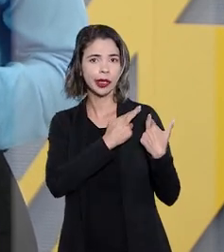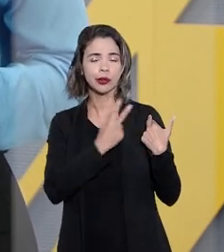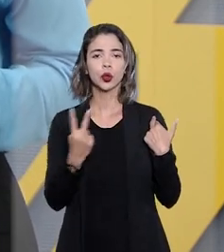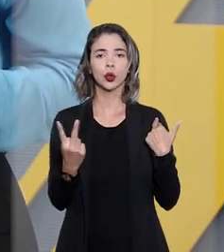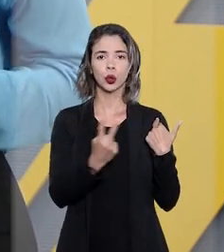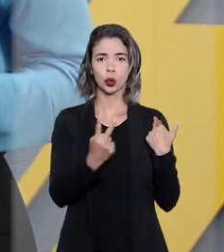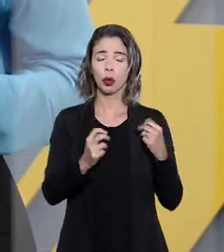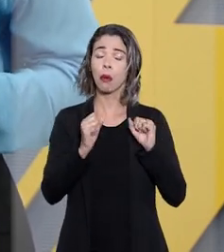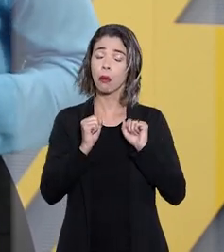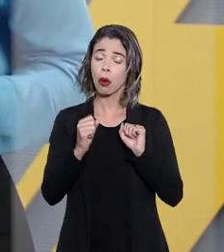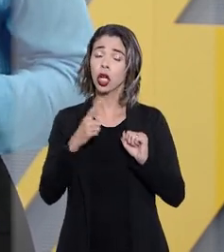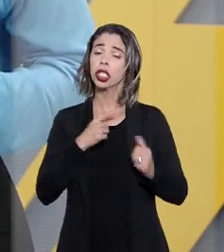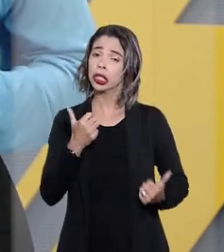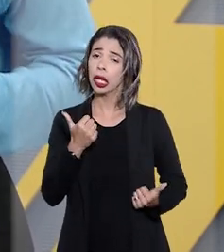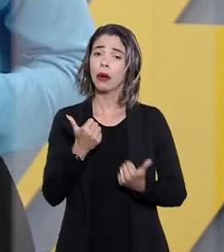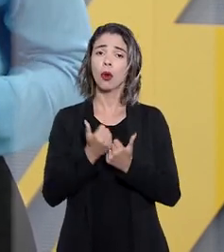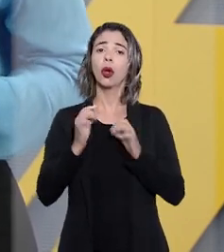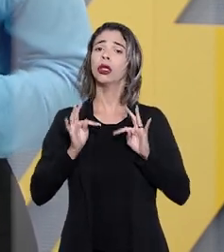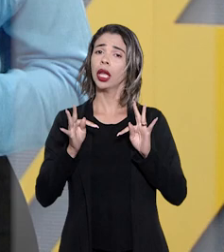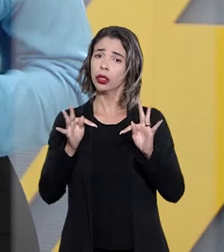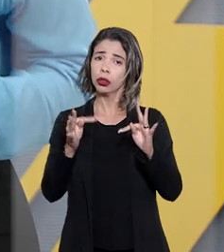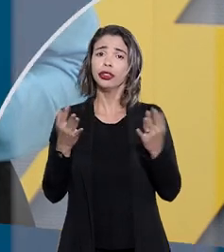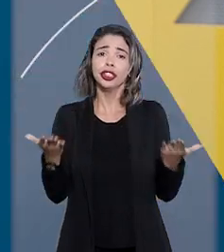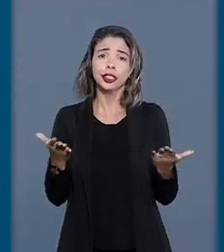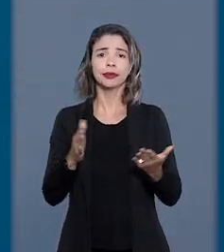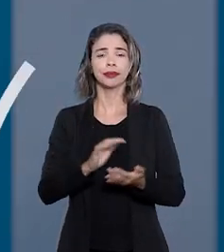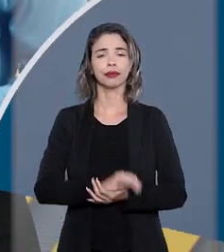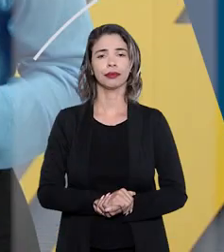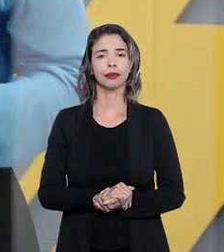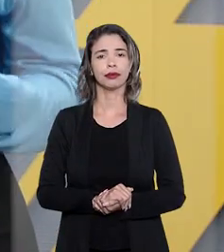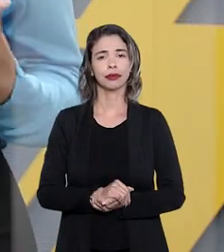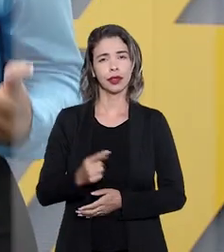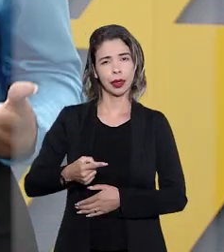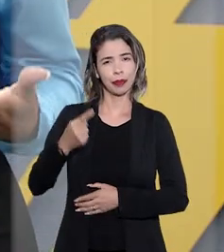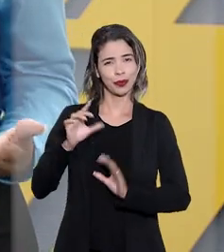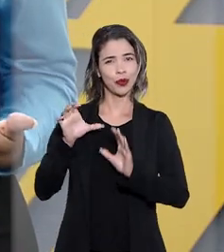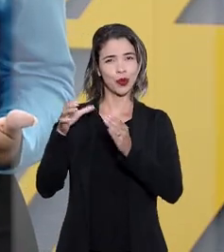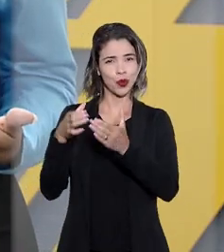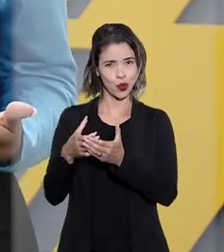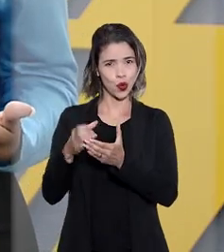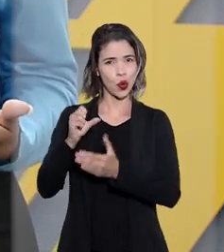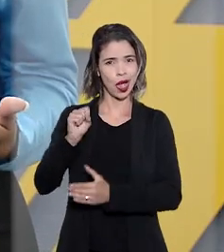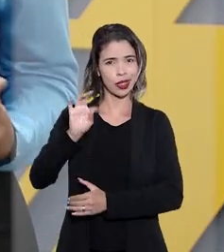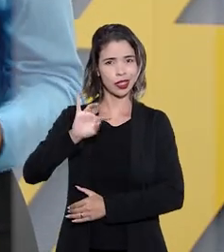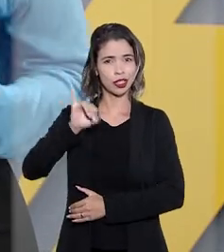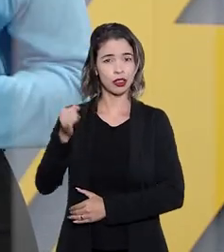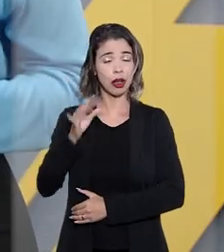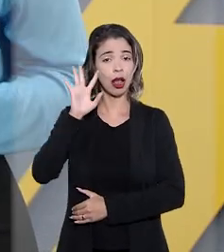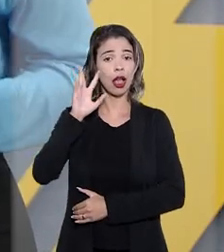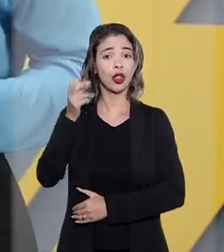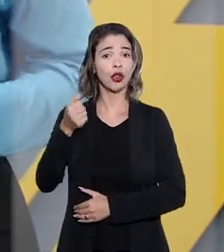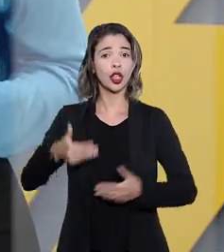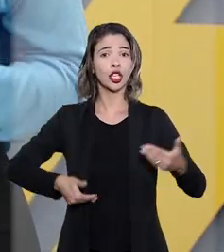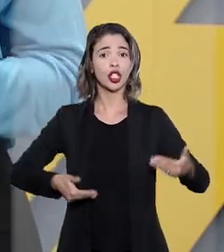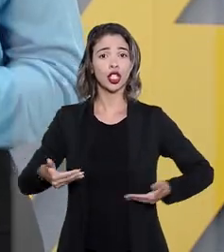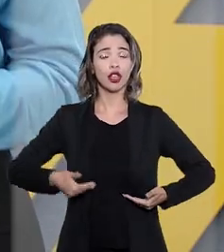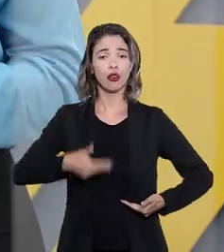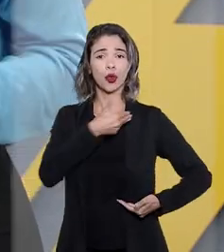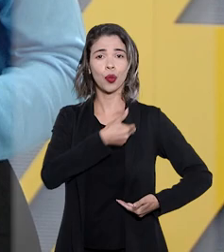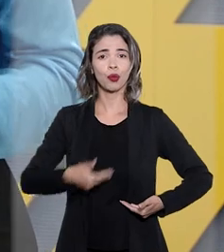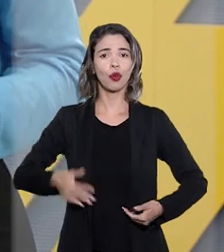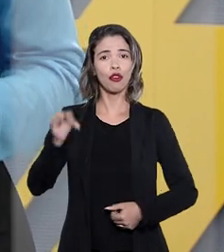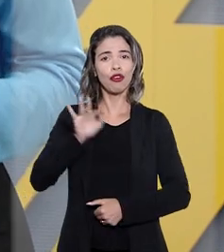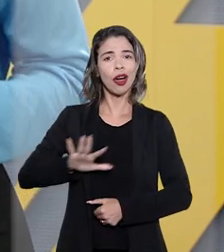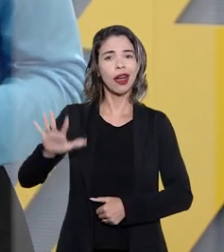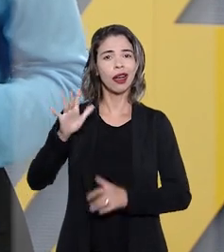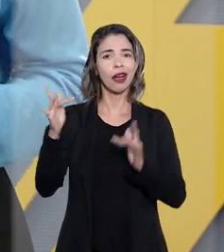que pode ser feito com o suporte da tecnologia. E a primeira turma do STJ decidiu que o servidor público federal,